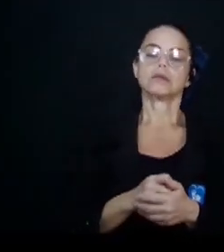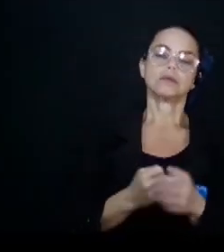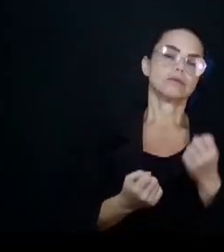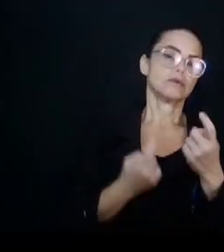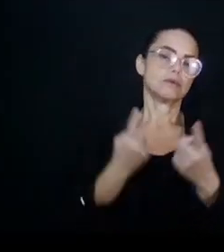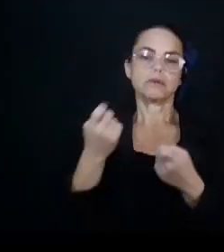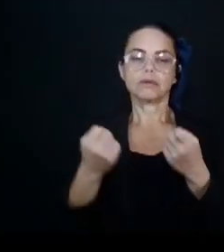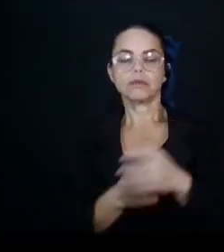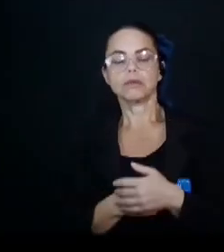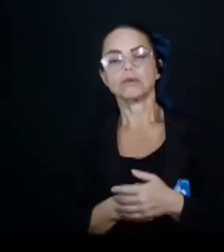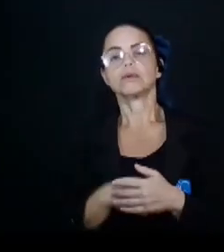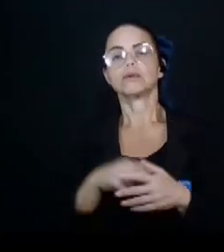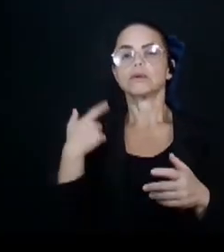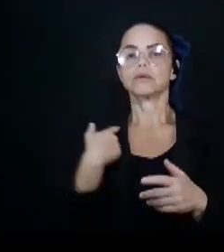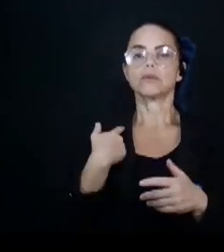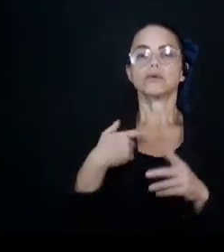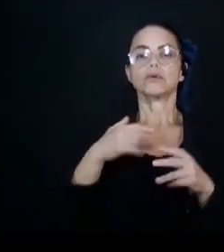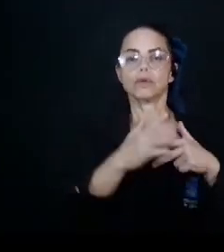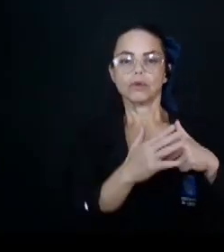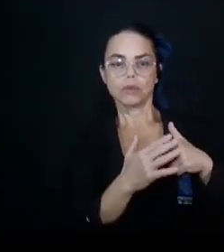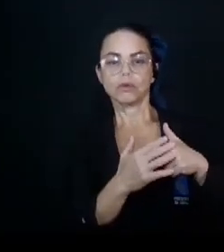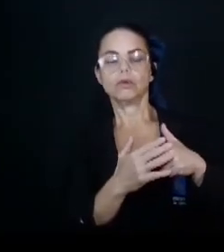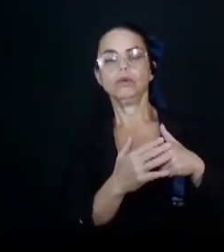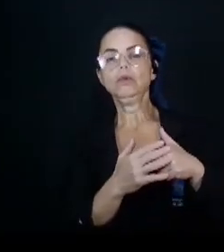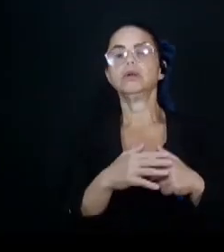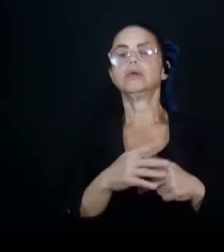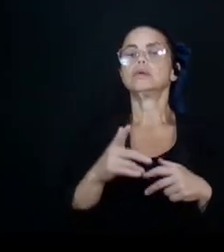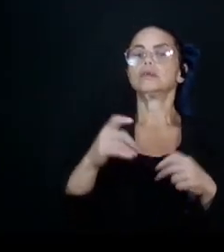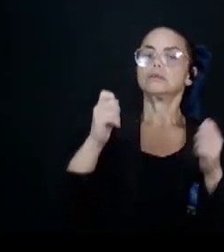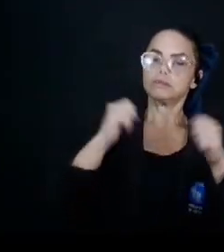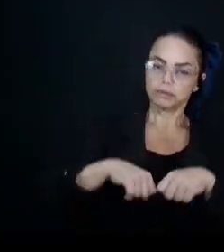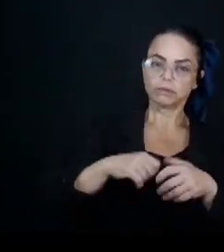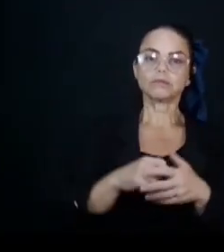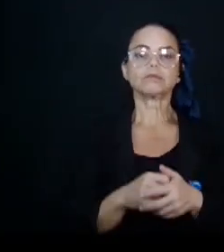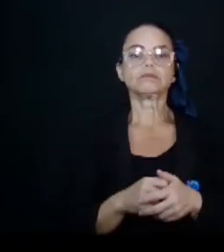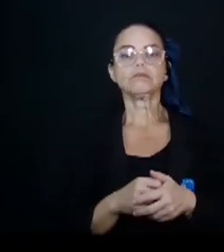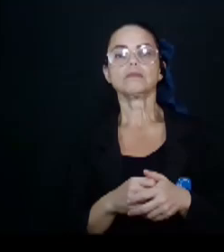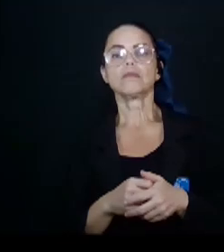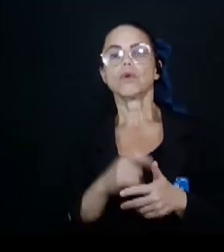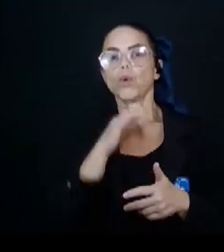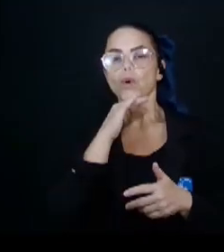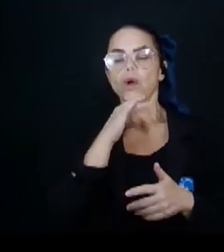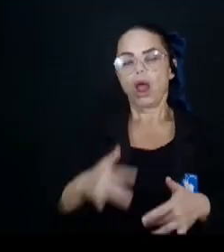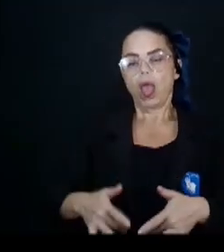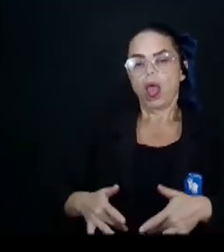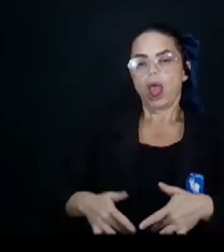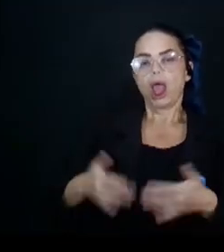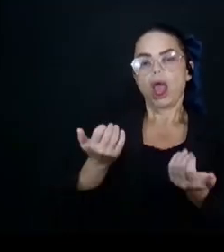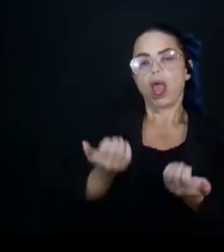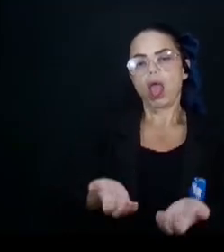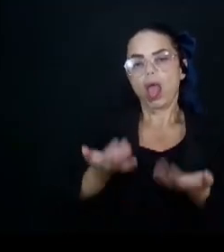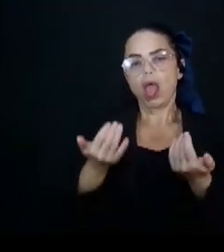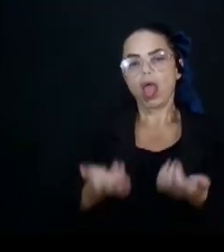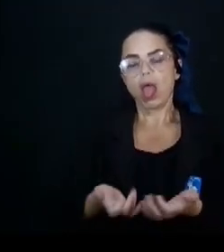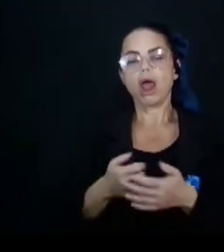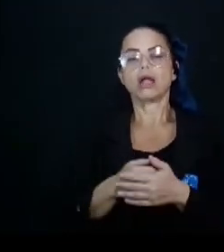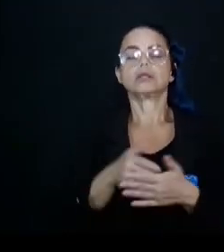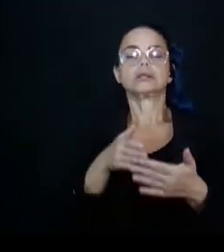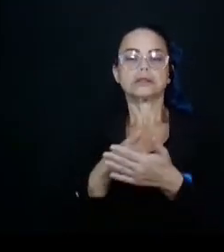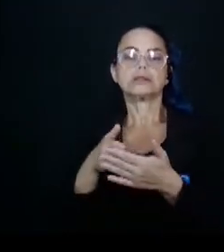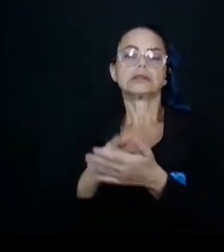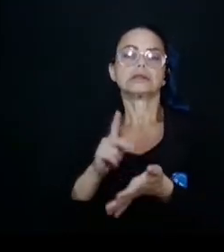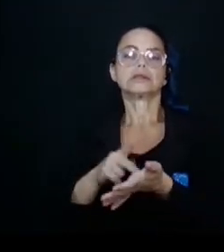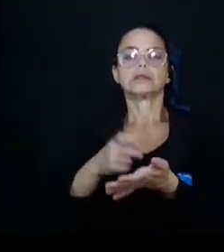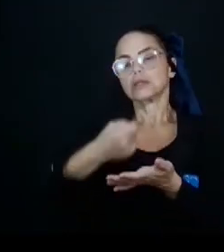do paciente, porque tem alguns pacientes que podem até ter um dano aí no fígado leve, então tem algumas limitações mesmo de remédio, mas